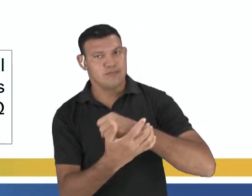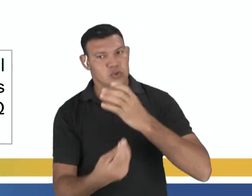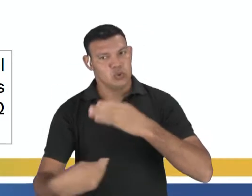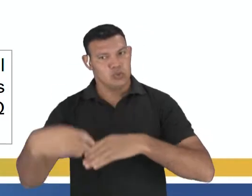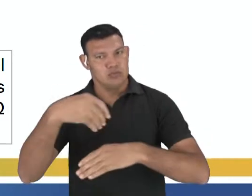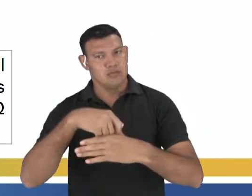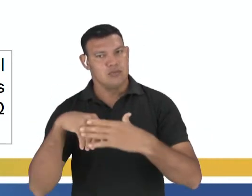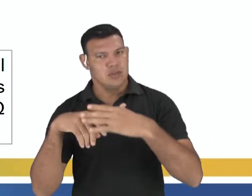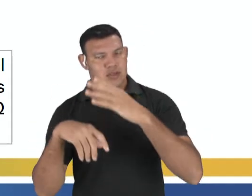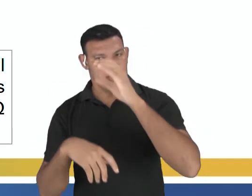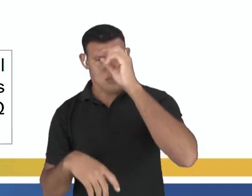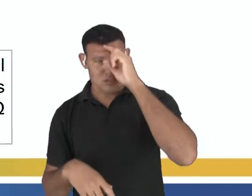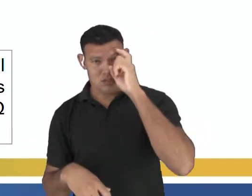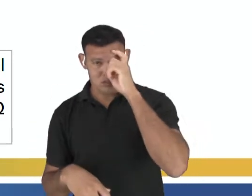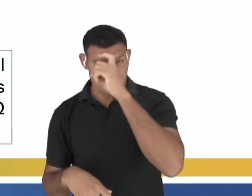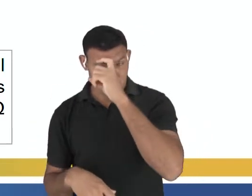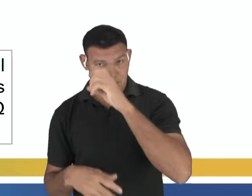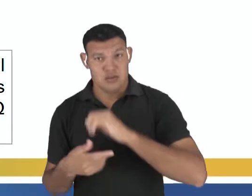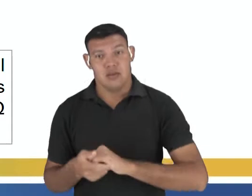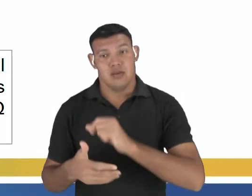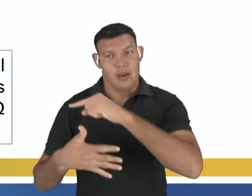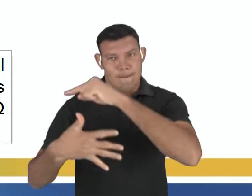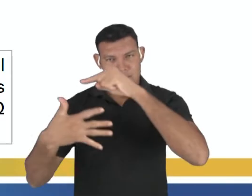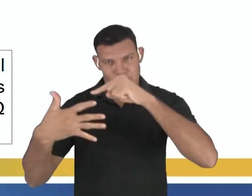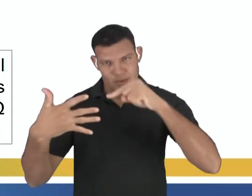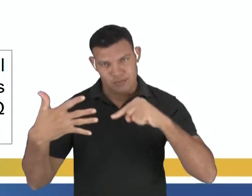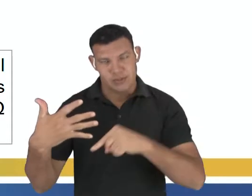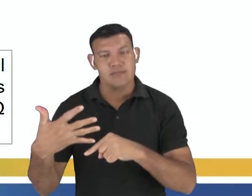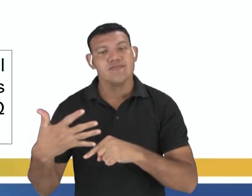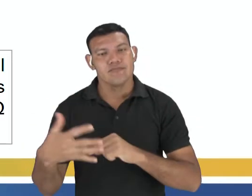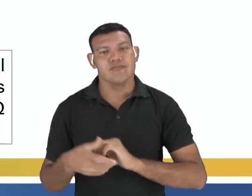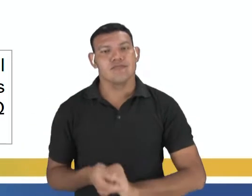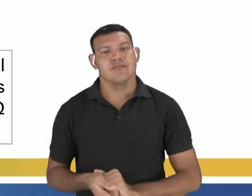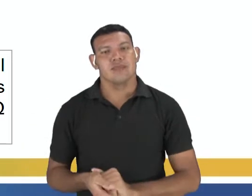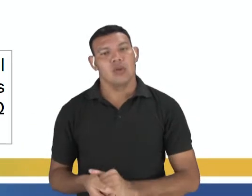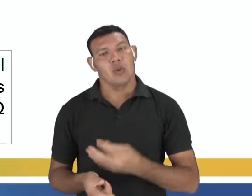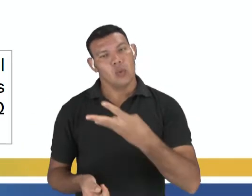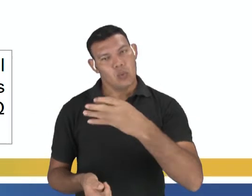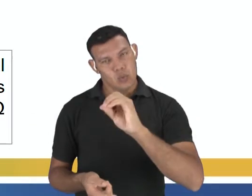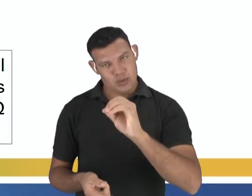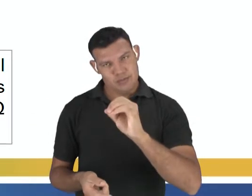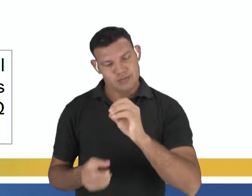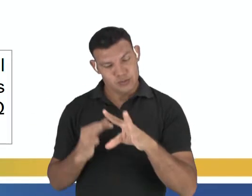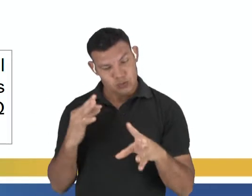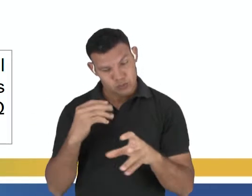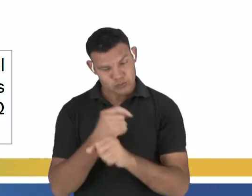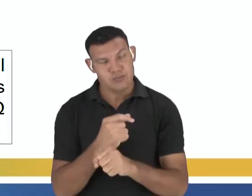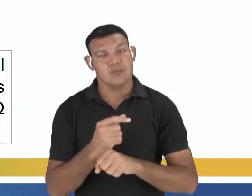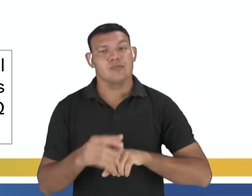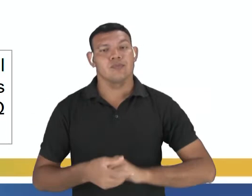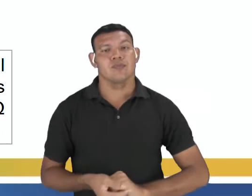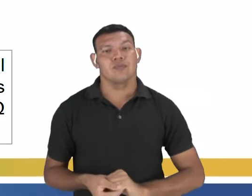hospital. E a quantidade de elementos desse espaço amostral é 40, certinho?